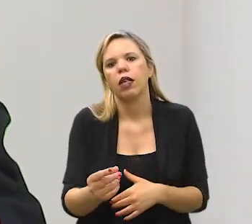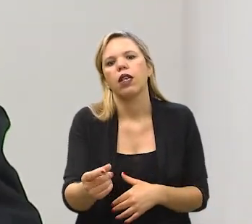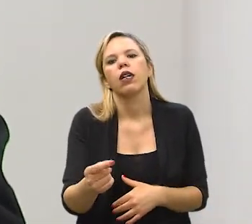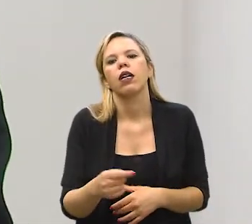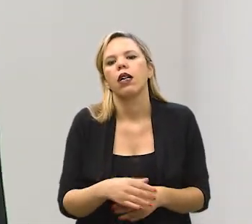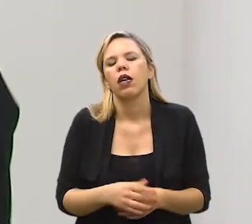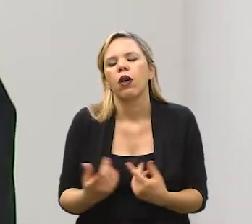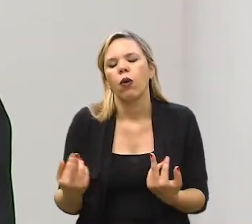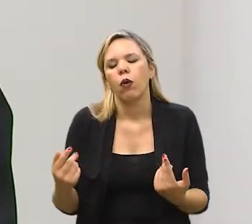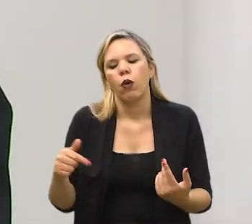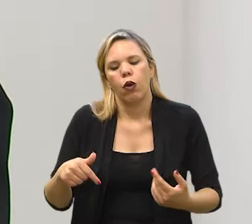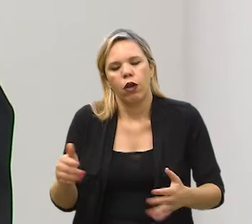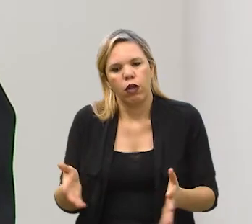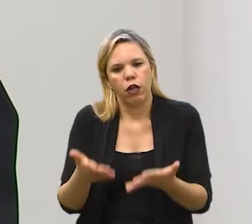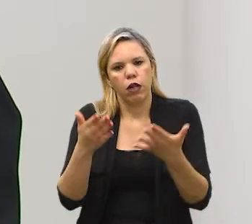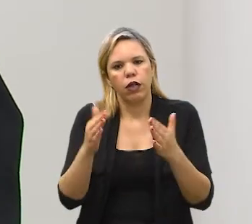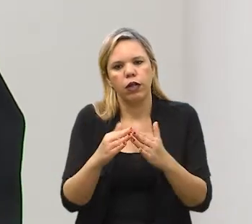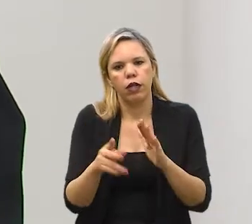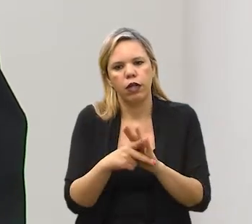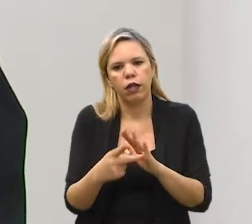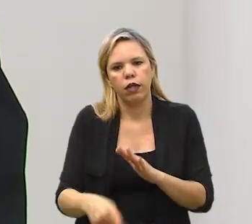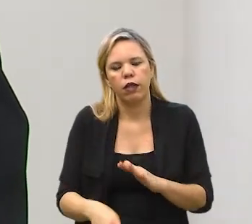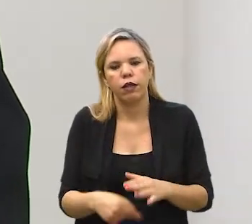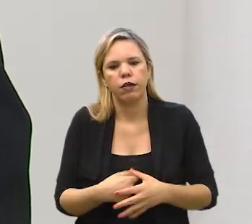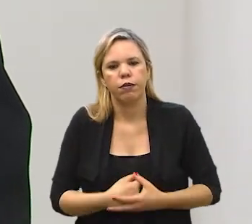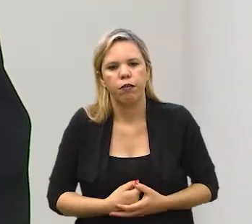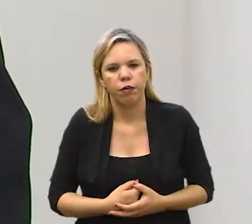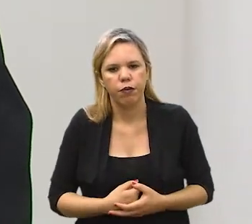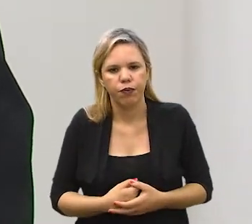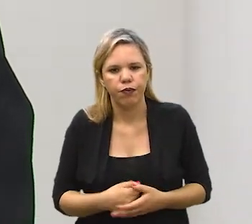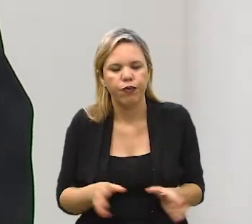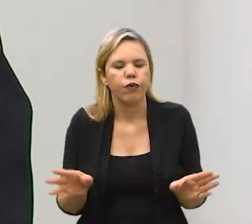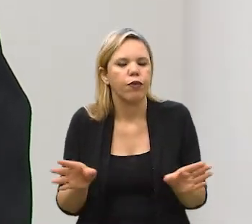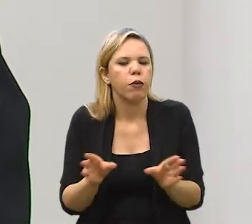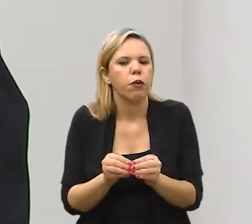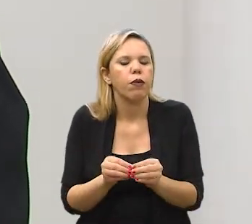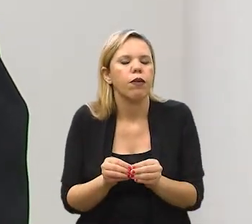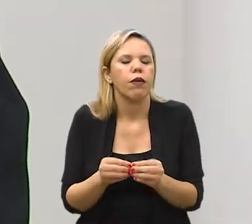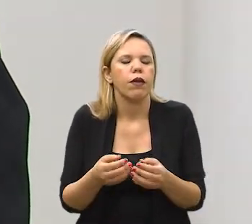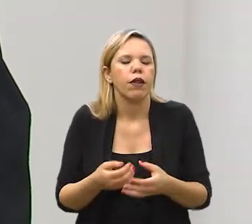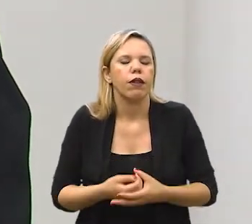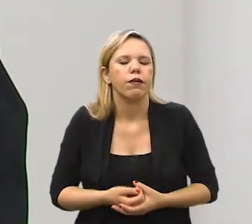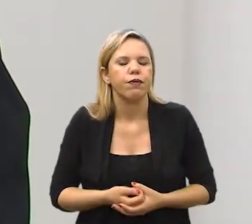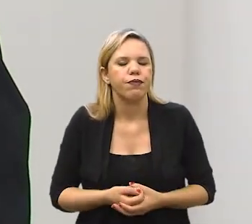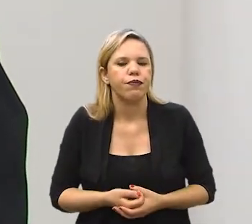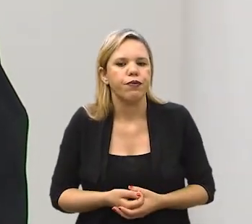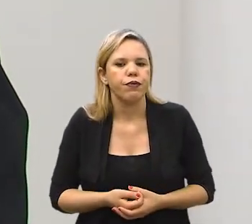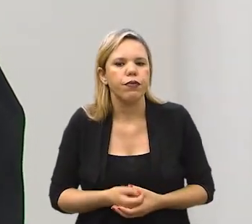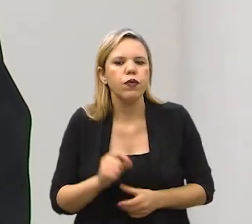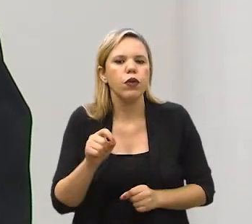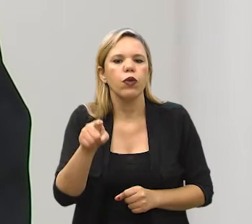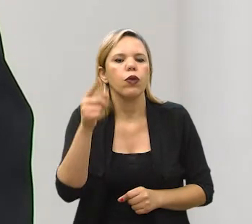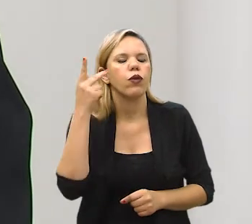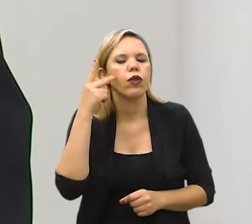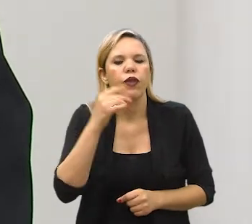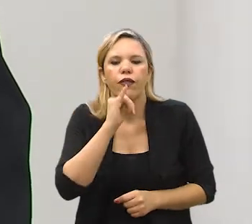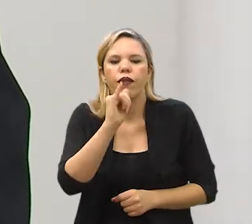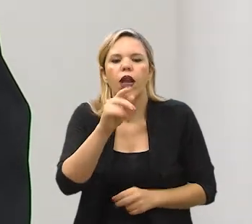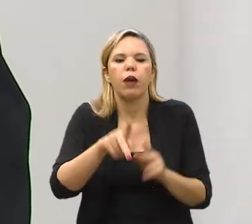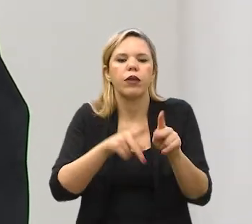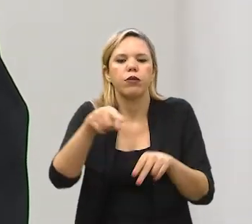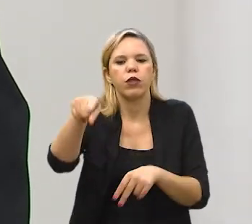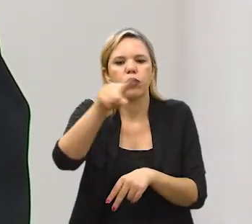prazo como um incentivo da casa própria. Para a gente encerrar, Wellington, o que você diria para a pessoa que